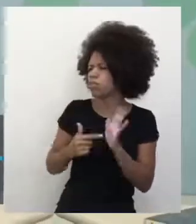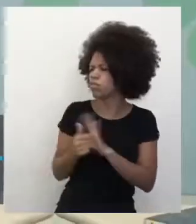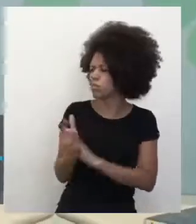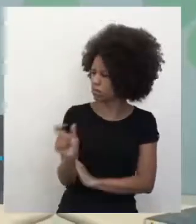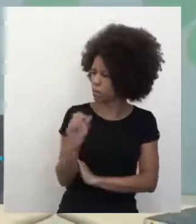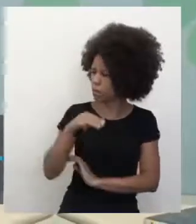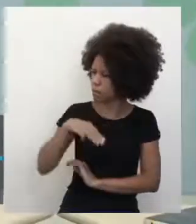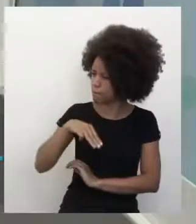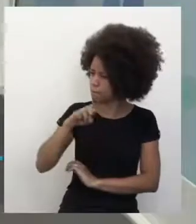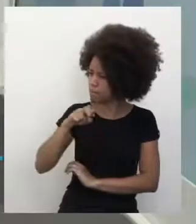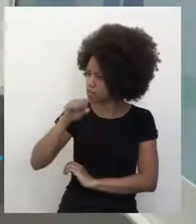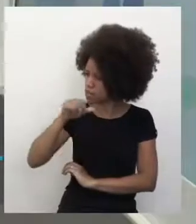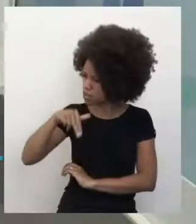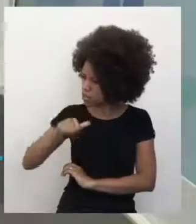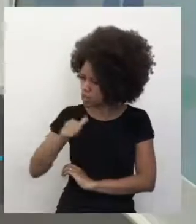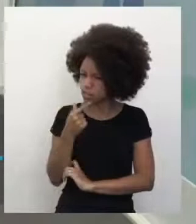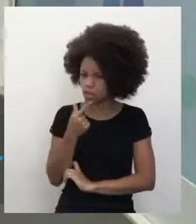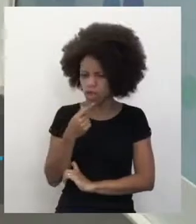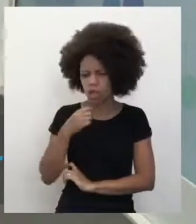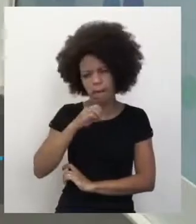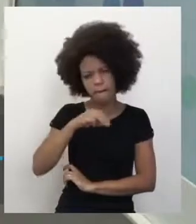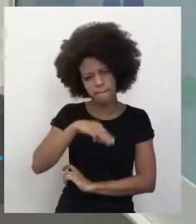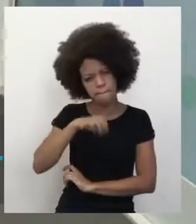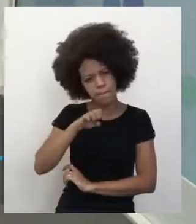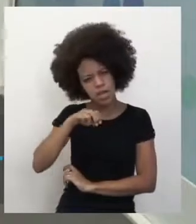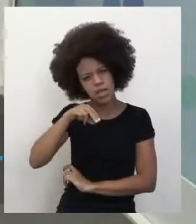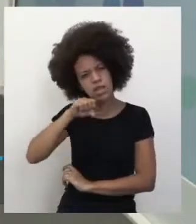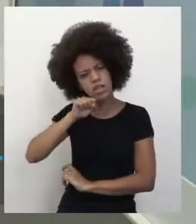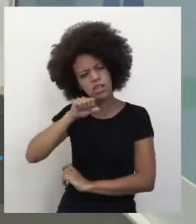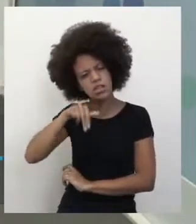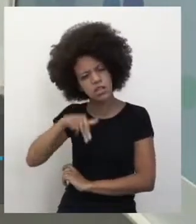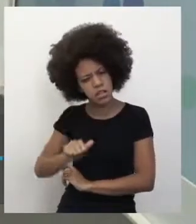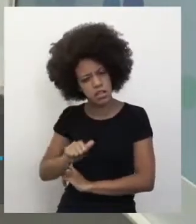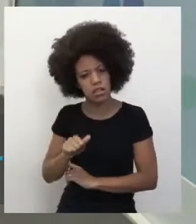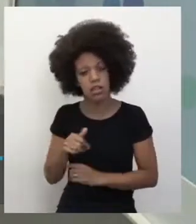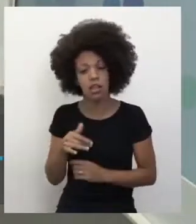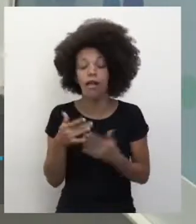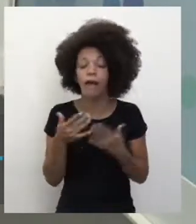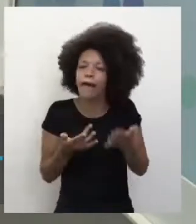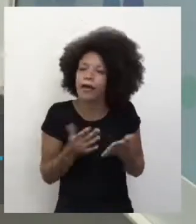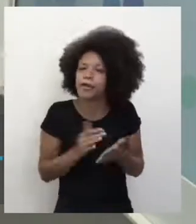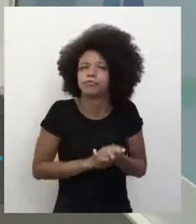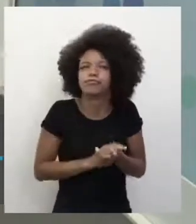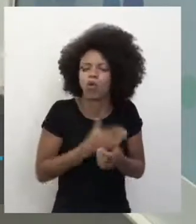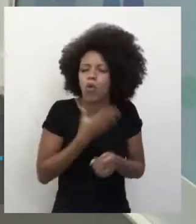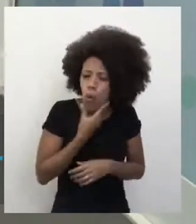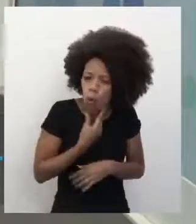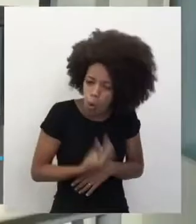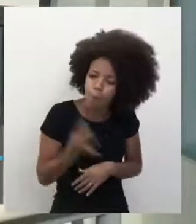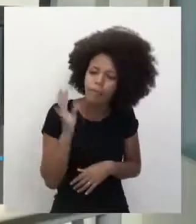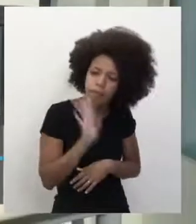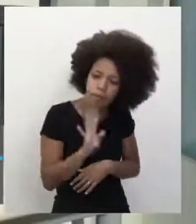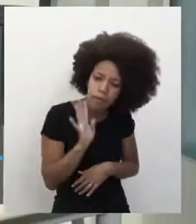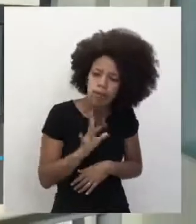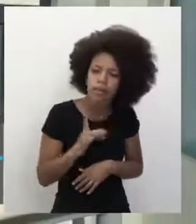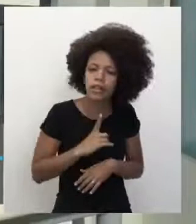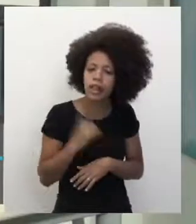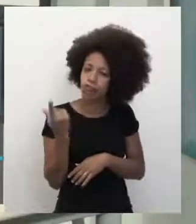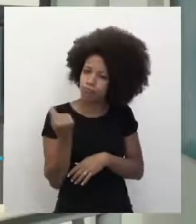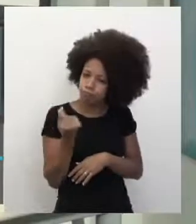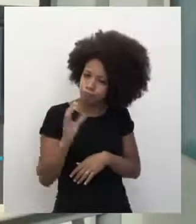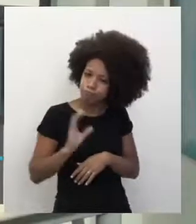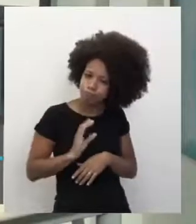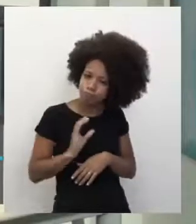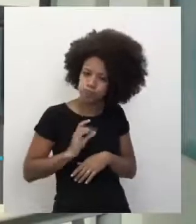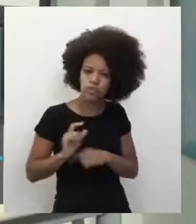Eu tirei do fundo do baú, mecenas, né? Foi bom, né? Mecenas é aquele cabra legal, que tem dinheiro. E o que